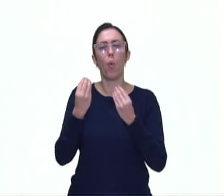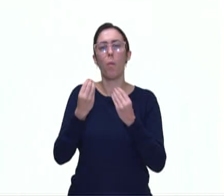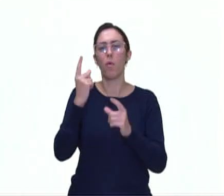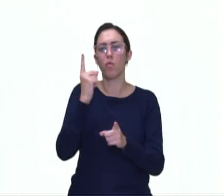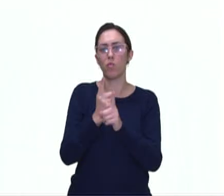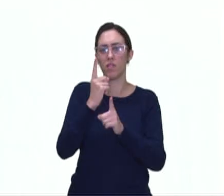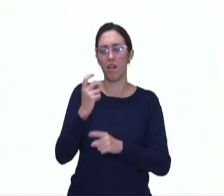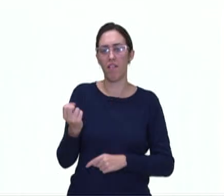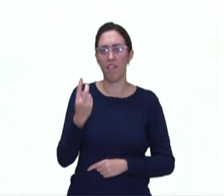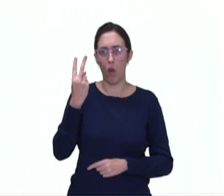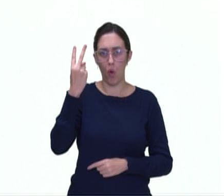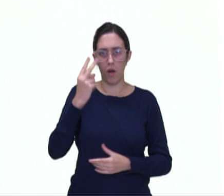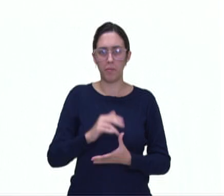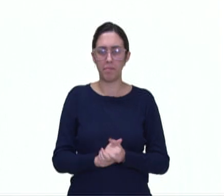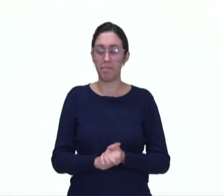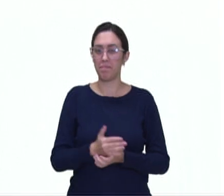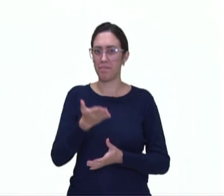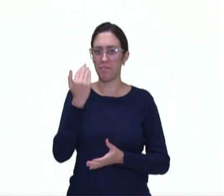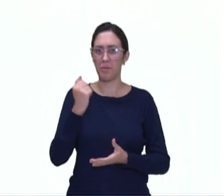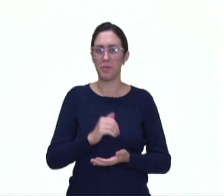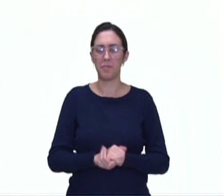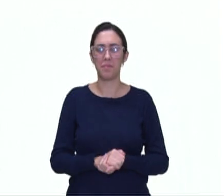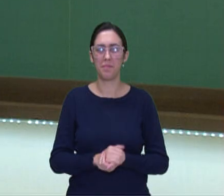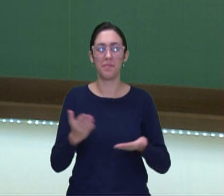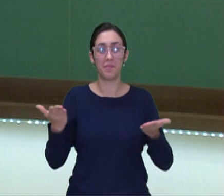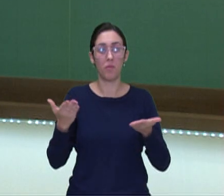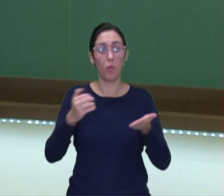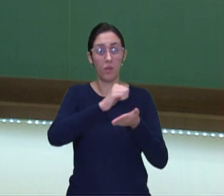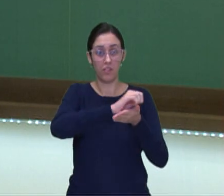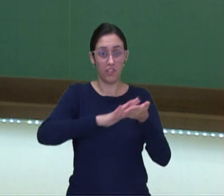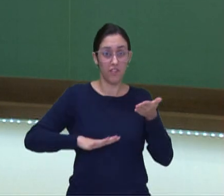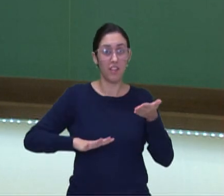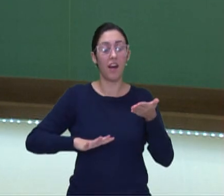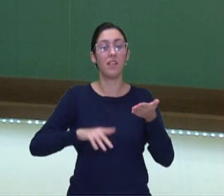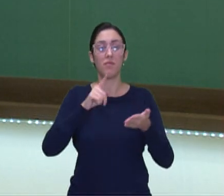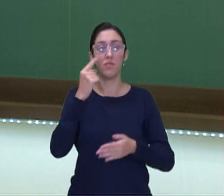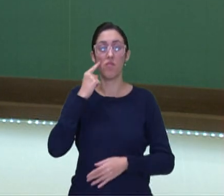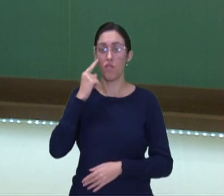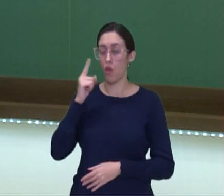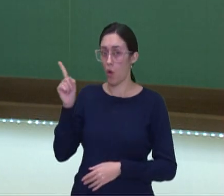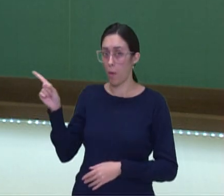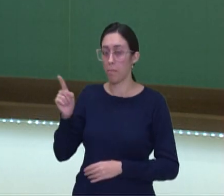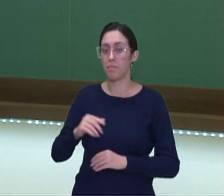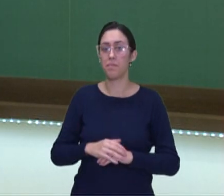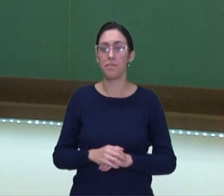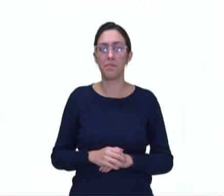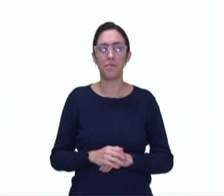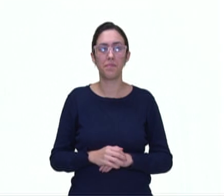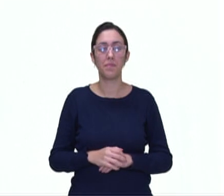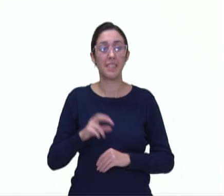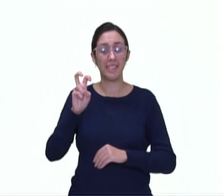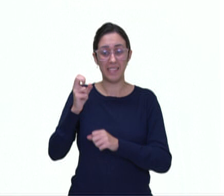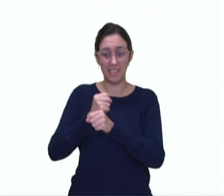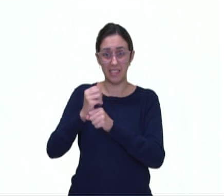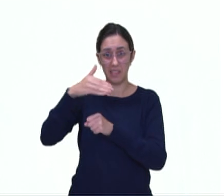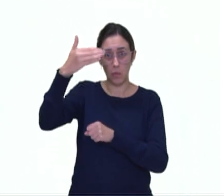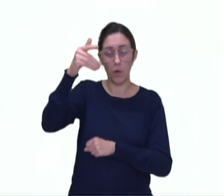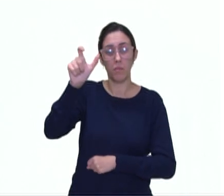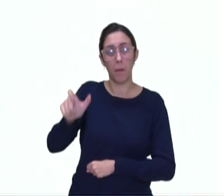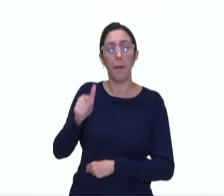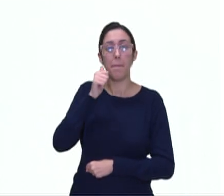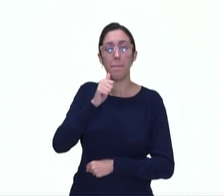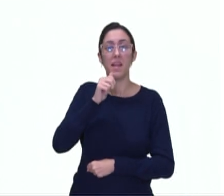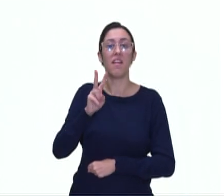bom? Vamos nessa. Tem um exercício para você. Confere o exercício comigo. Daqui a 5 anos, Karina terá 37